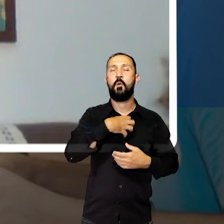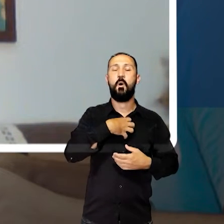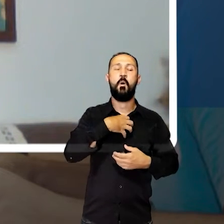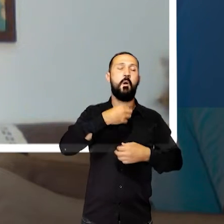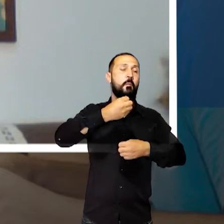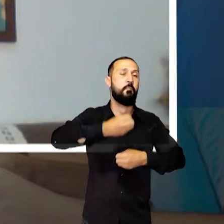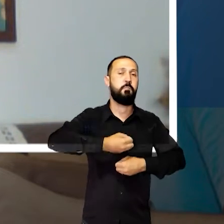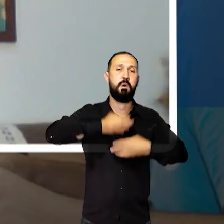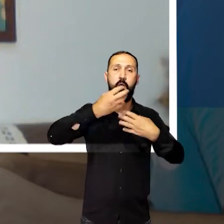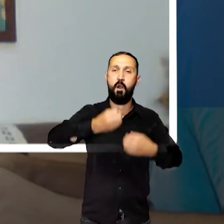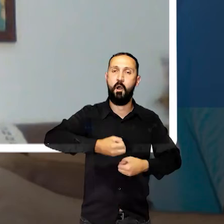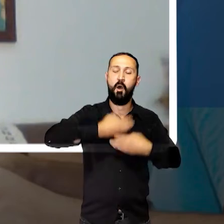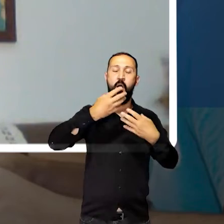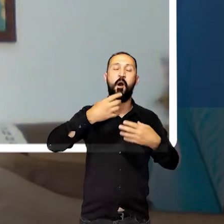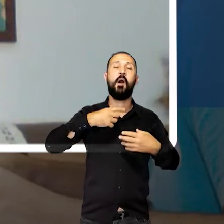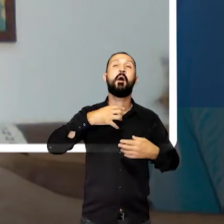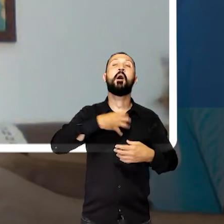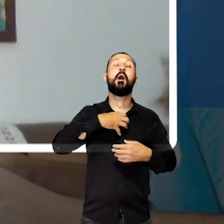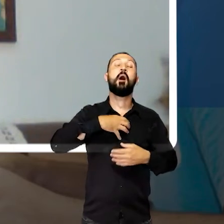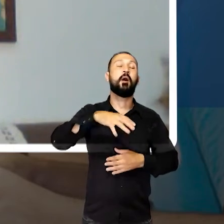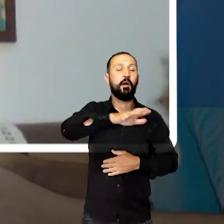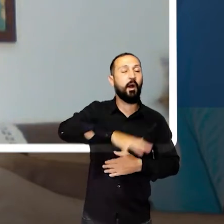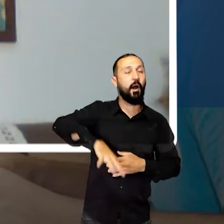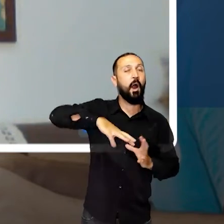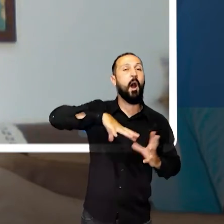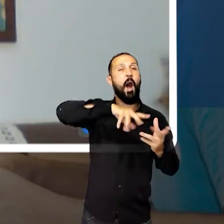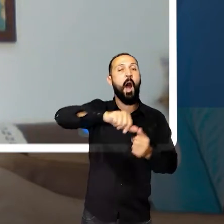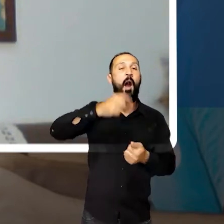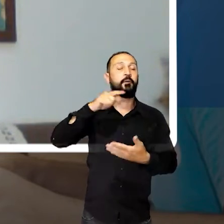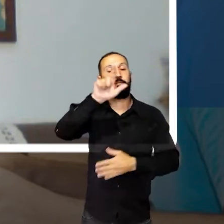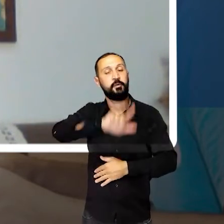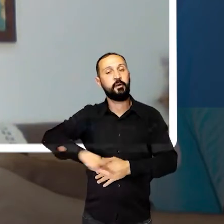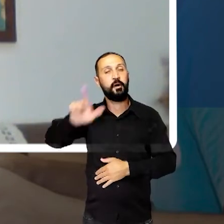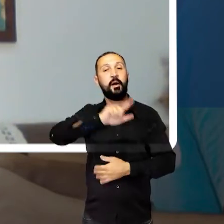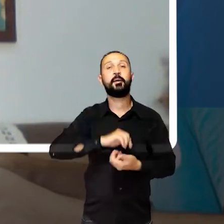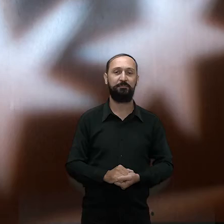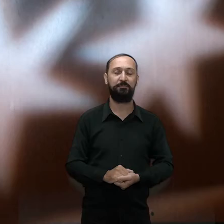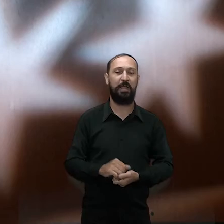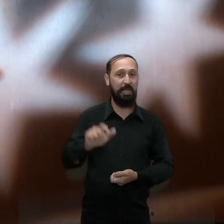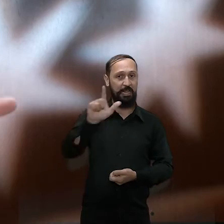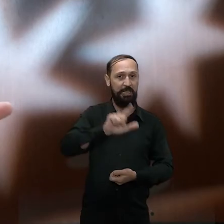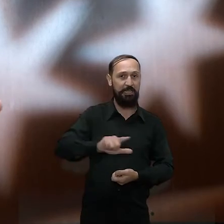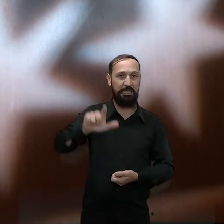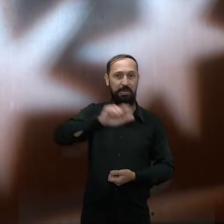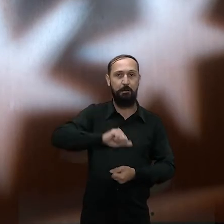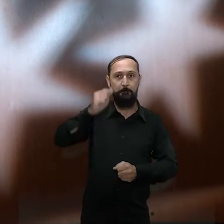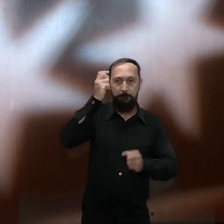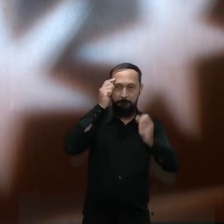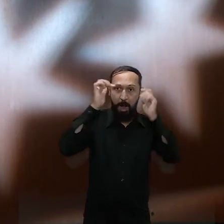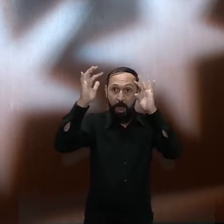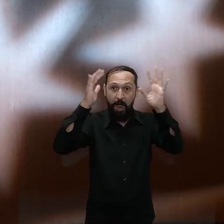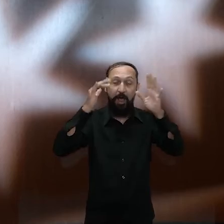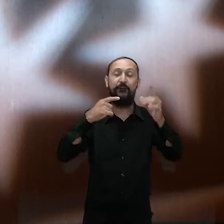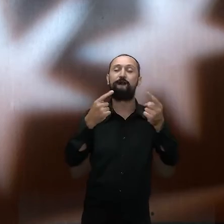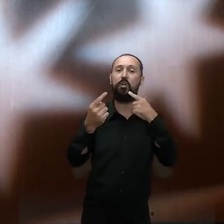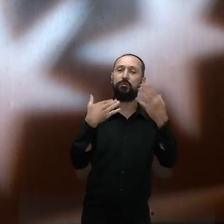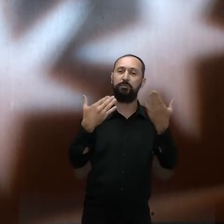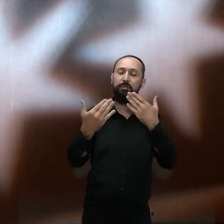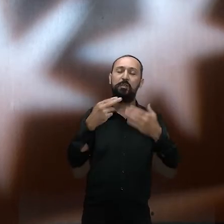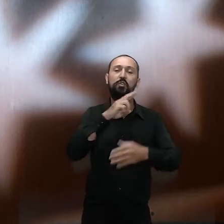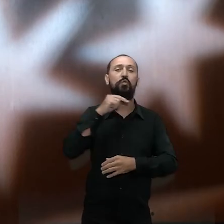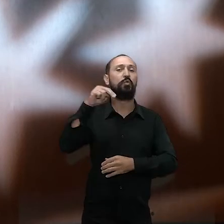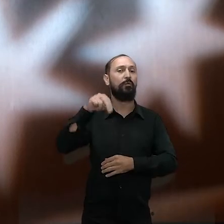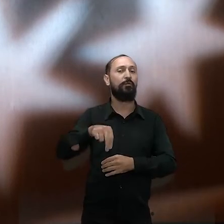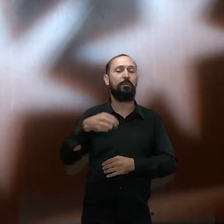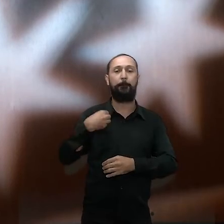de poesia, se encher desse universo da literatura. A literatura fantástica foi debatida no Ler e